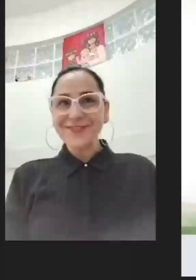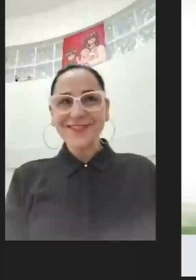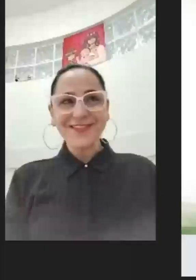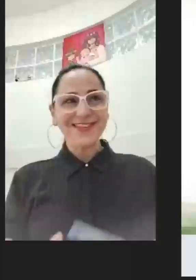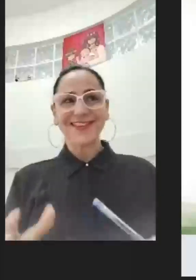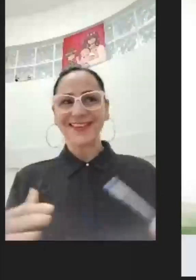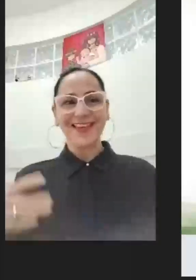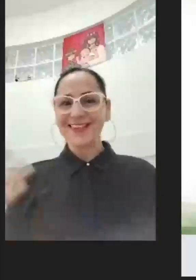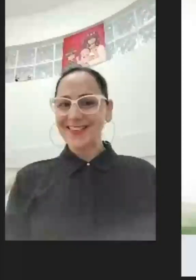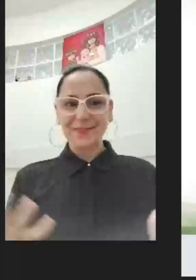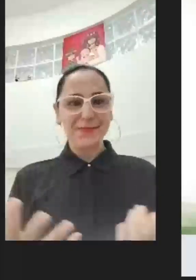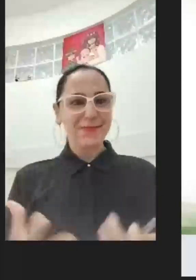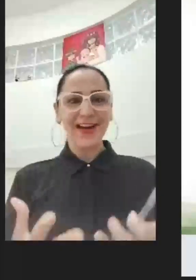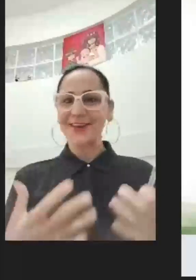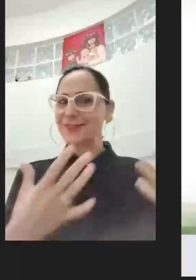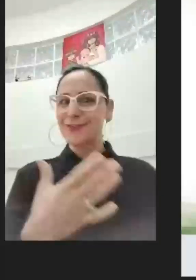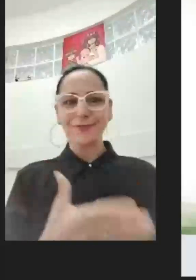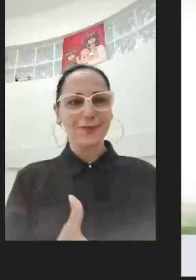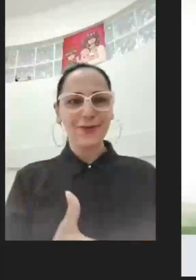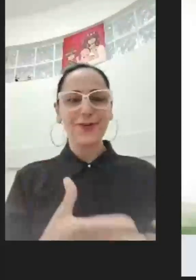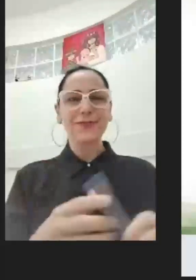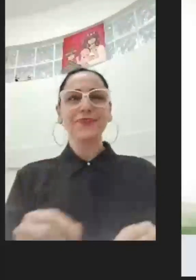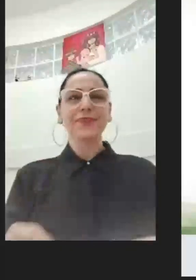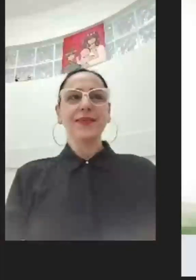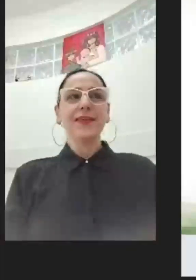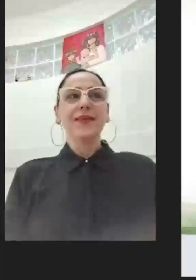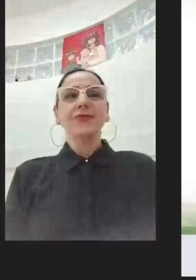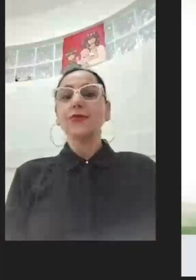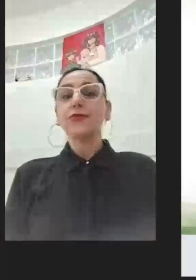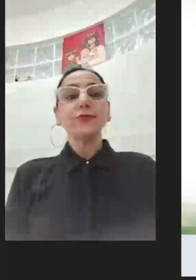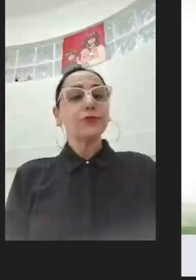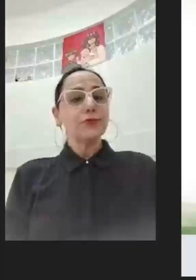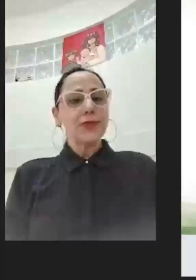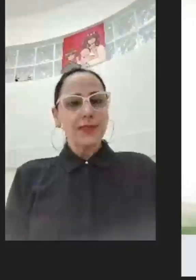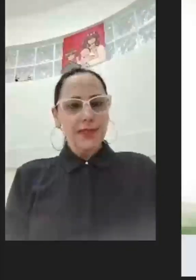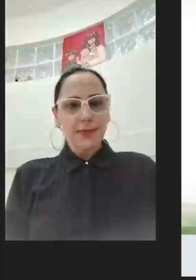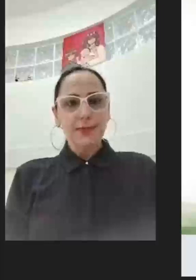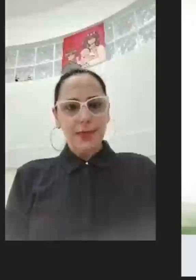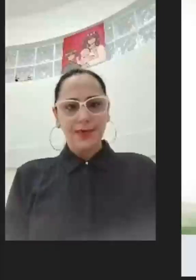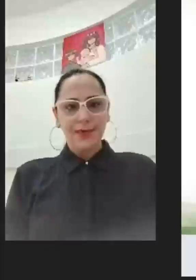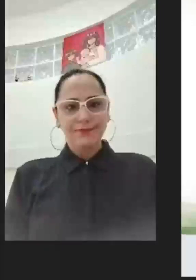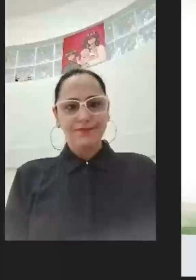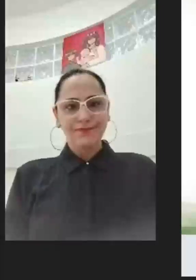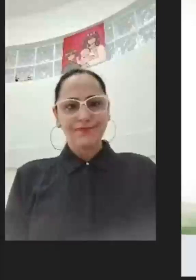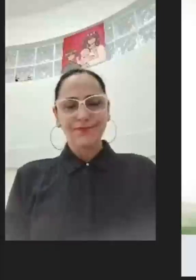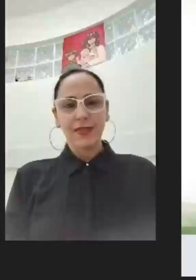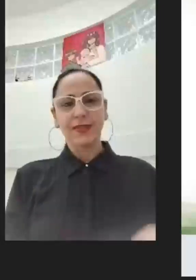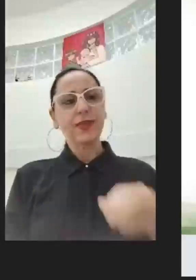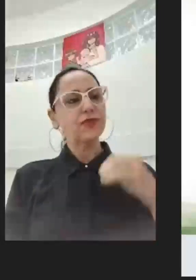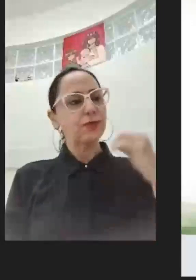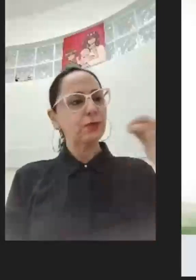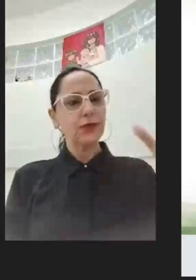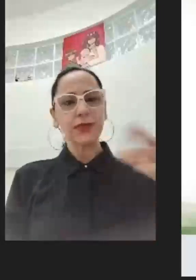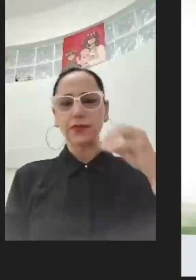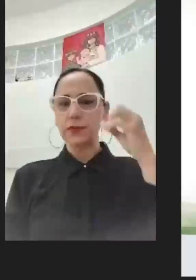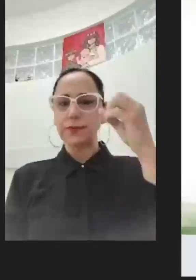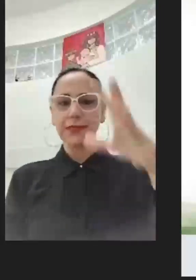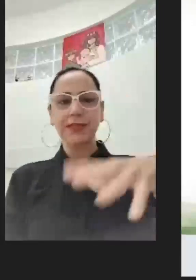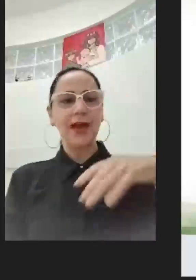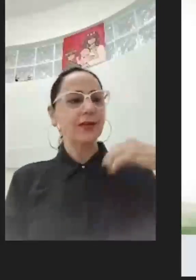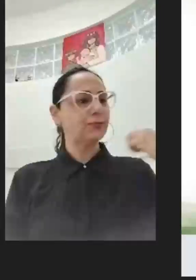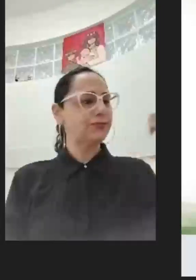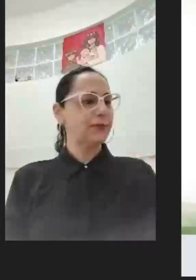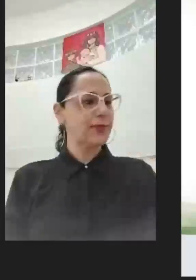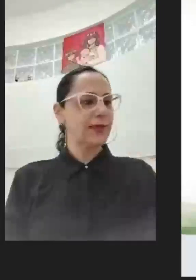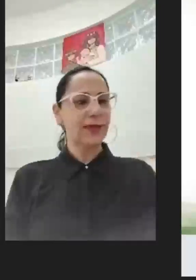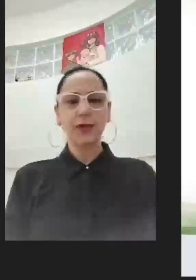que onde essa equipe vai, onde eu vou, todo mundo recebe bem. Desde